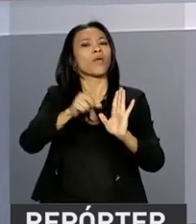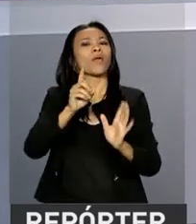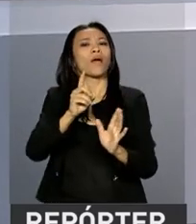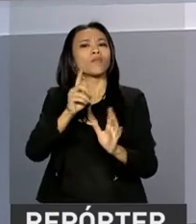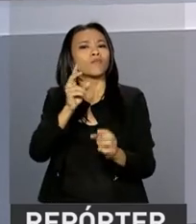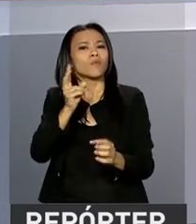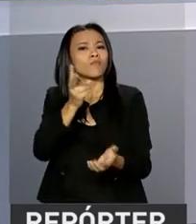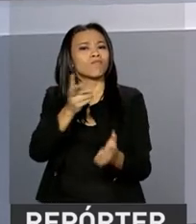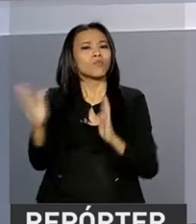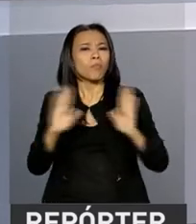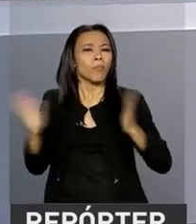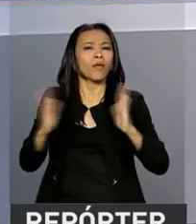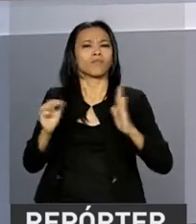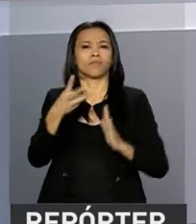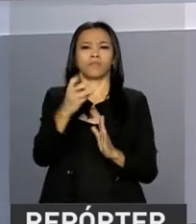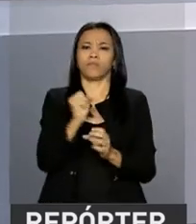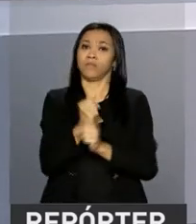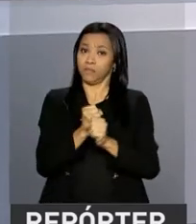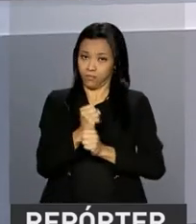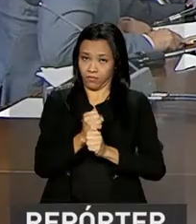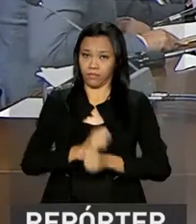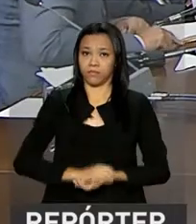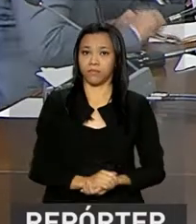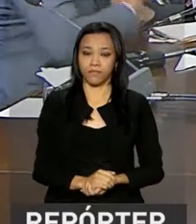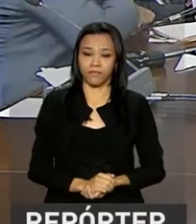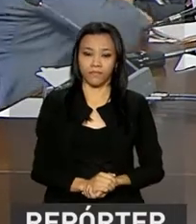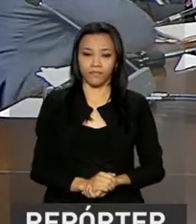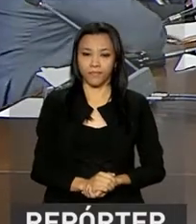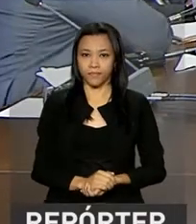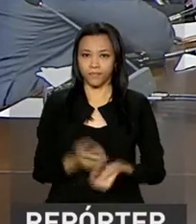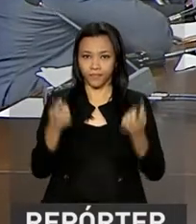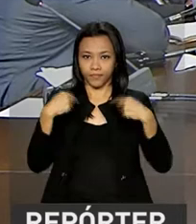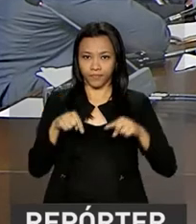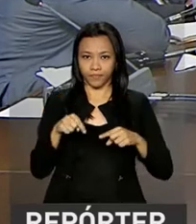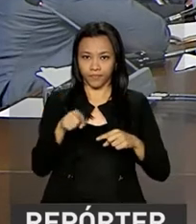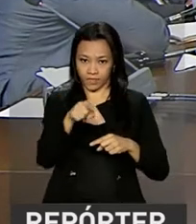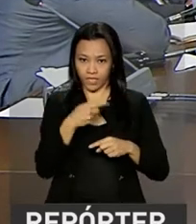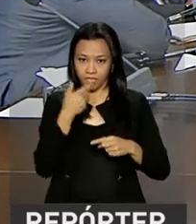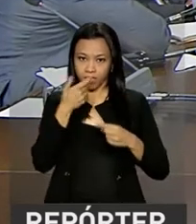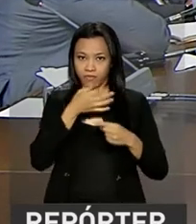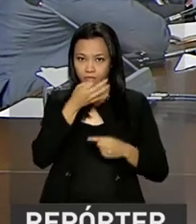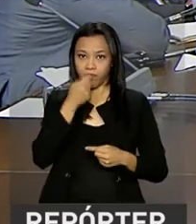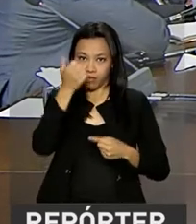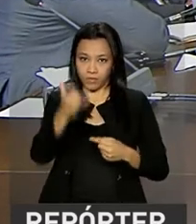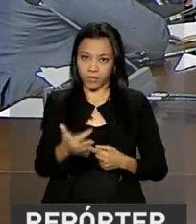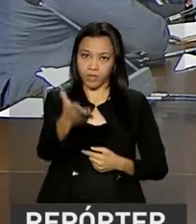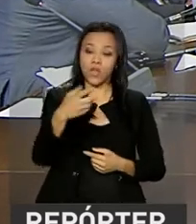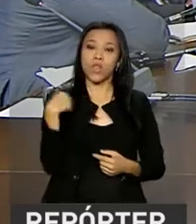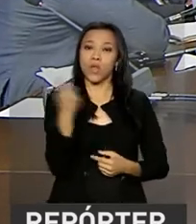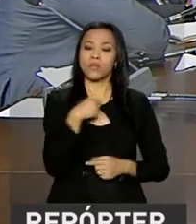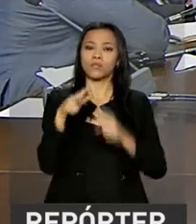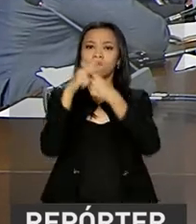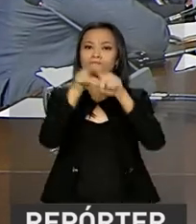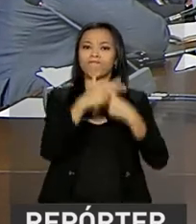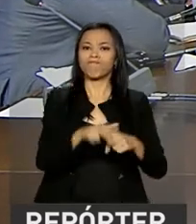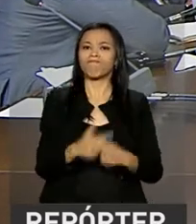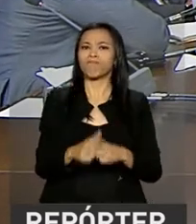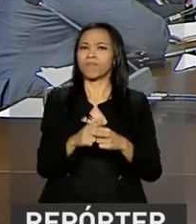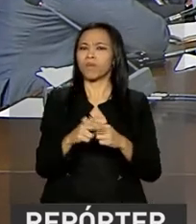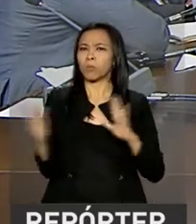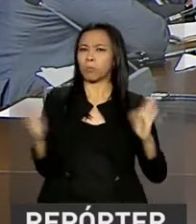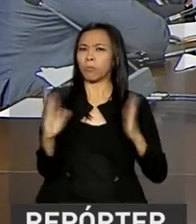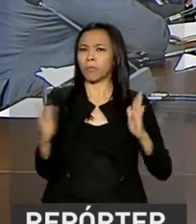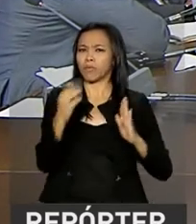por cerca de 30 anos nós fizemos uma reforma que imaginávamos pudesse ter